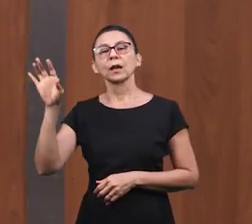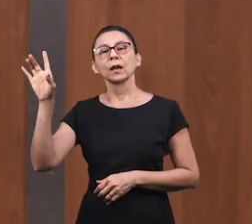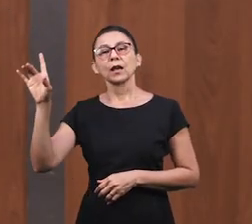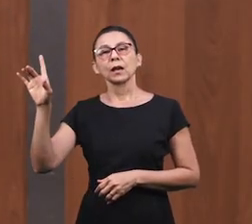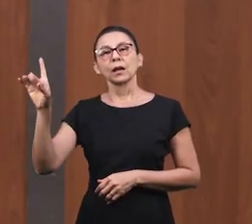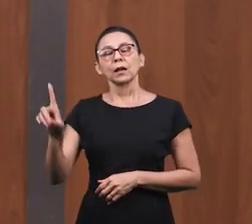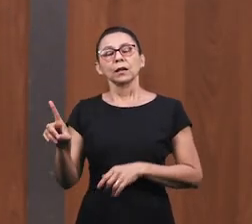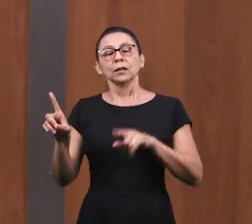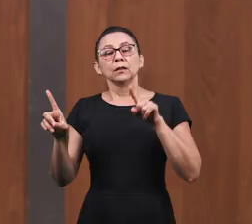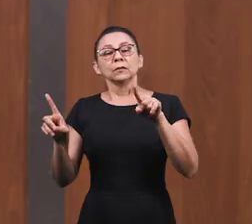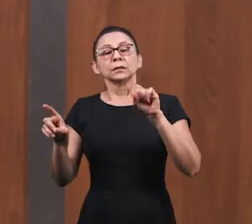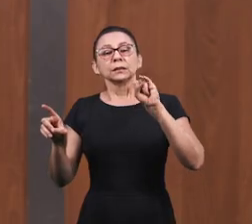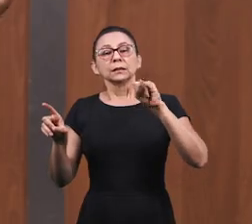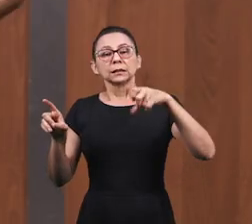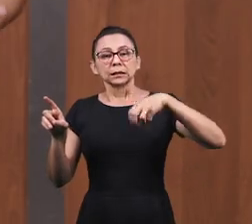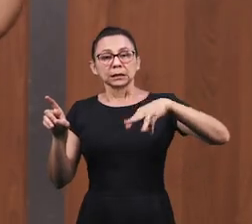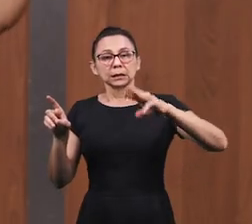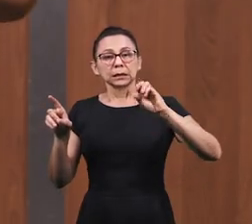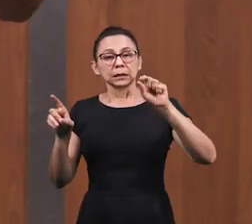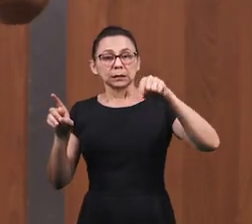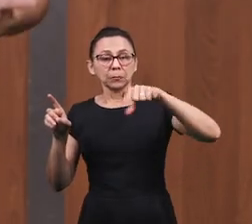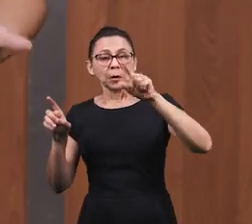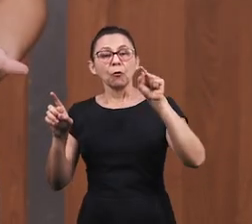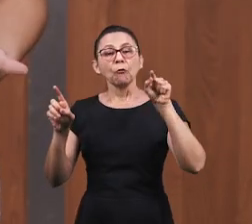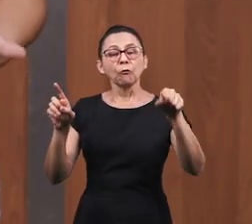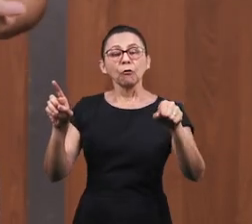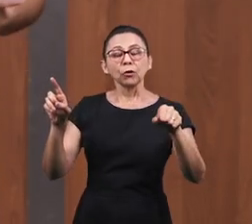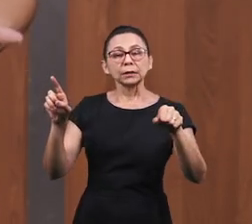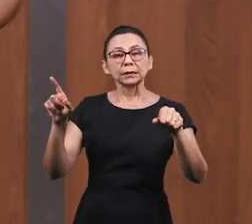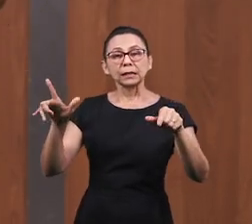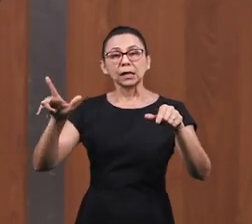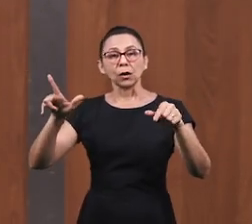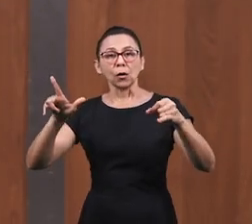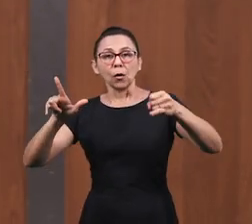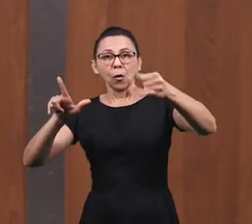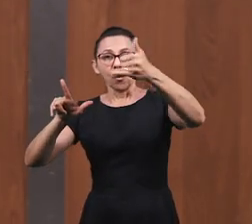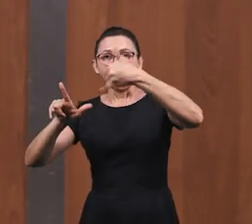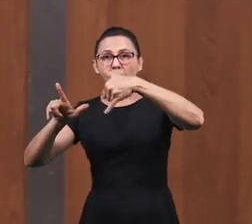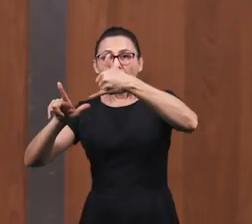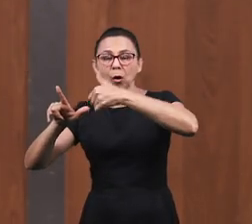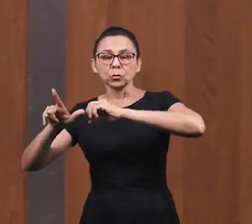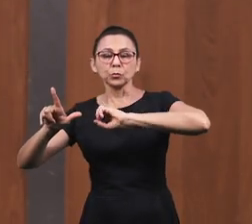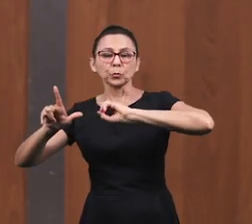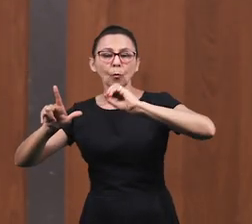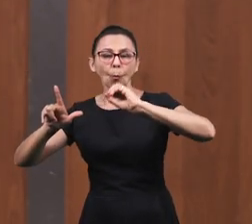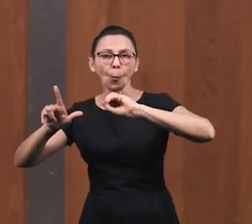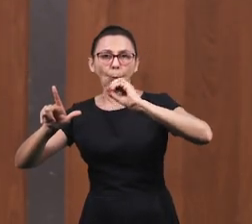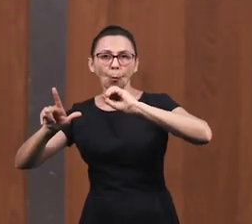essa mulher ungiu os meus pés com esse óleo perfumado que ela trouxe.